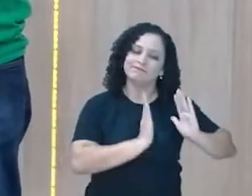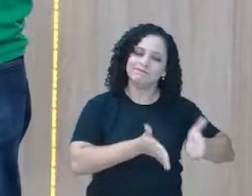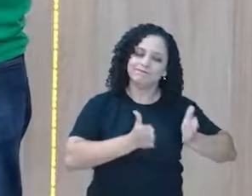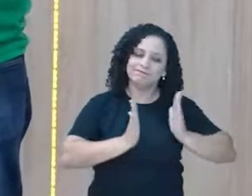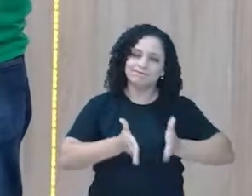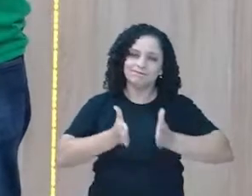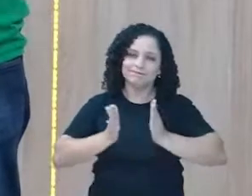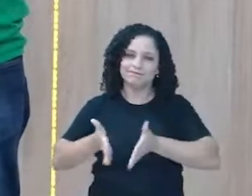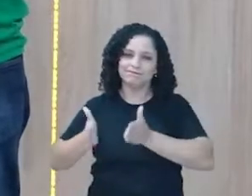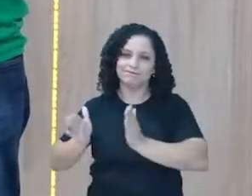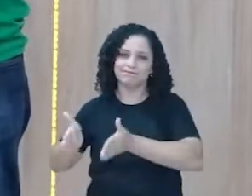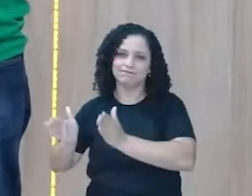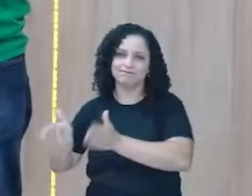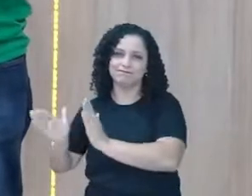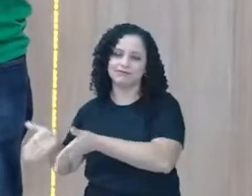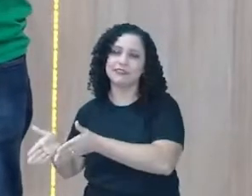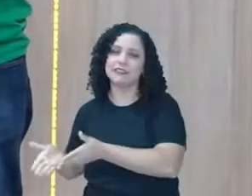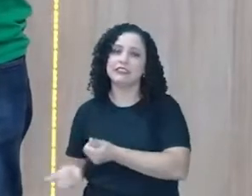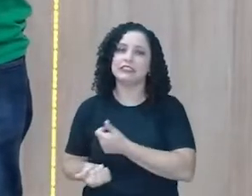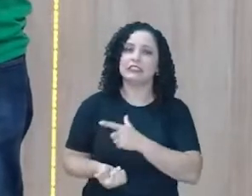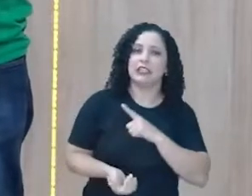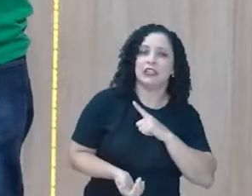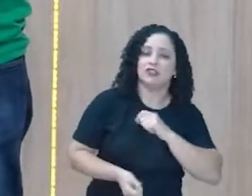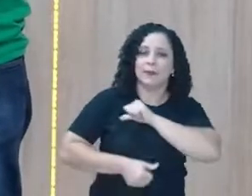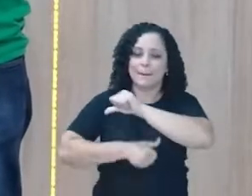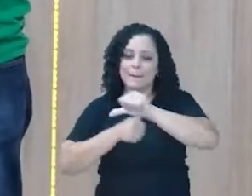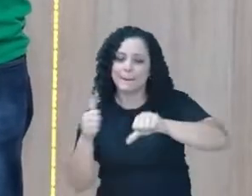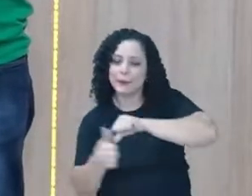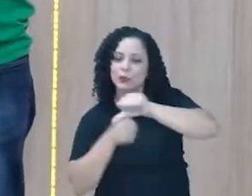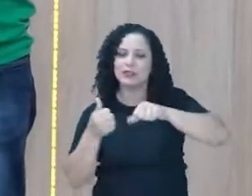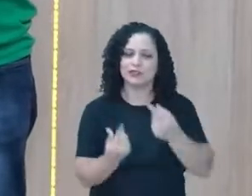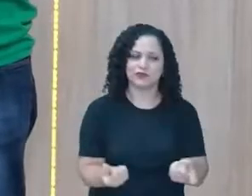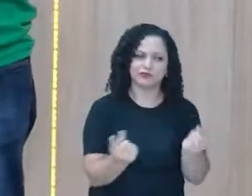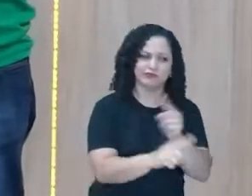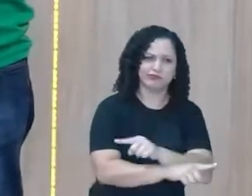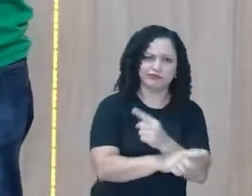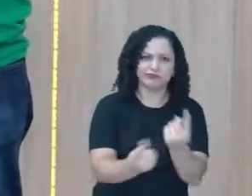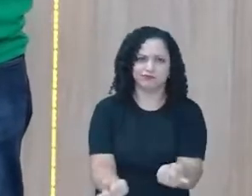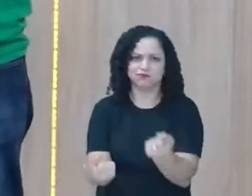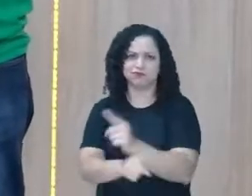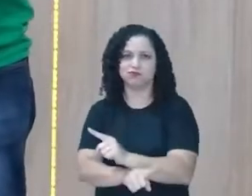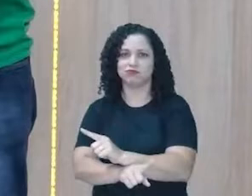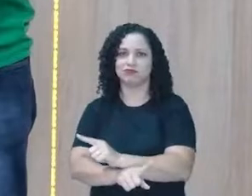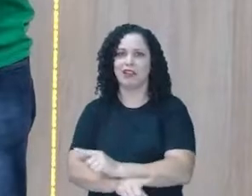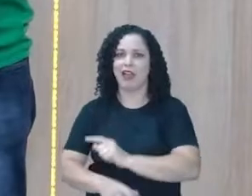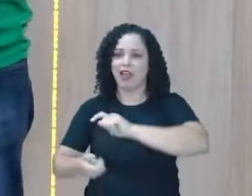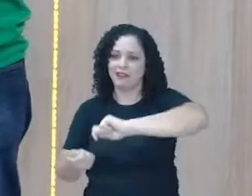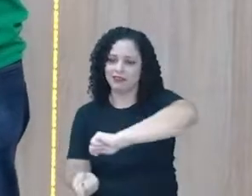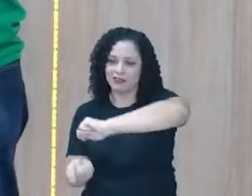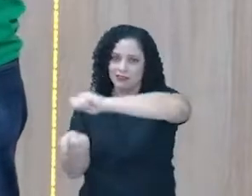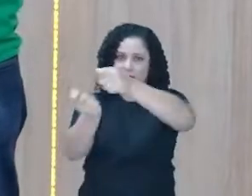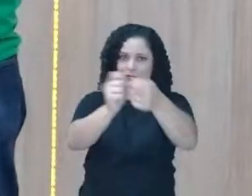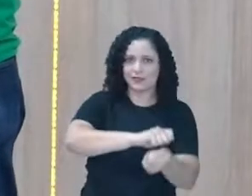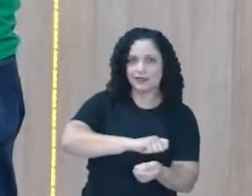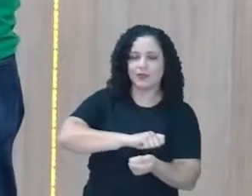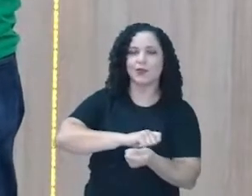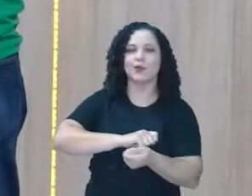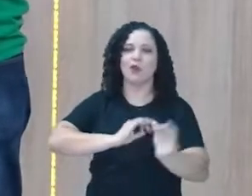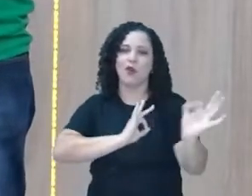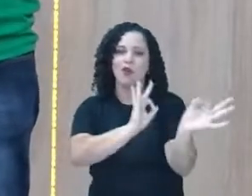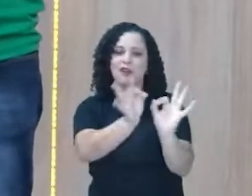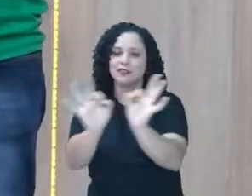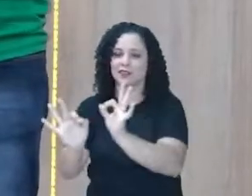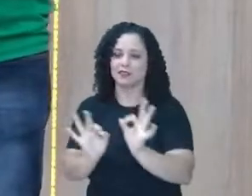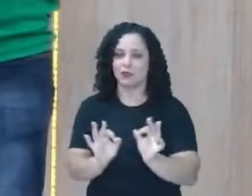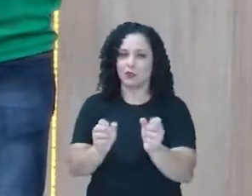paulatinamente, gradativamente, começa as modificações da paisagem do Brasil, a transformação e a organização